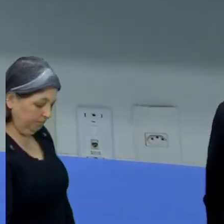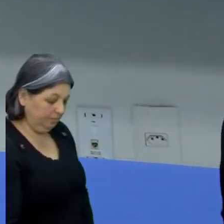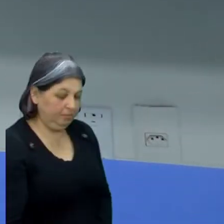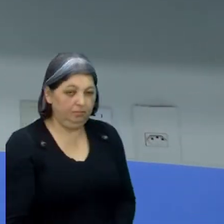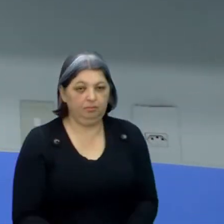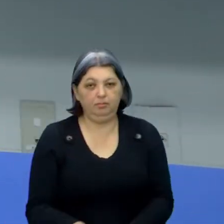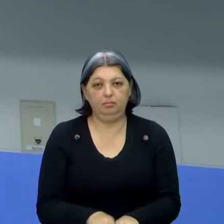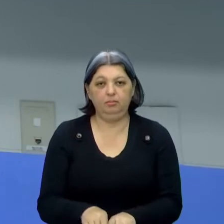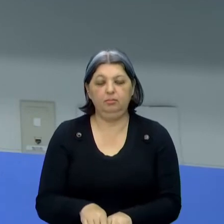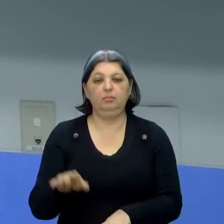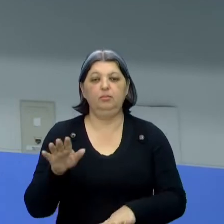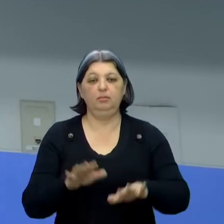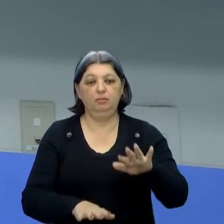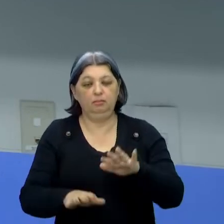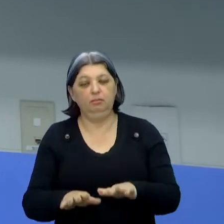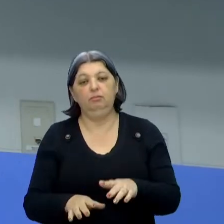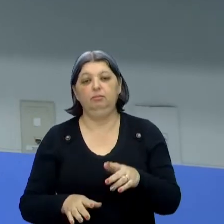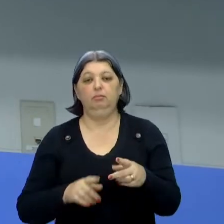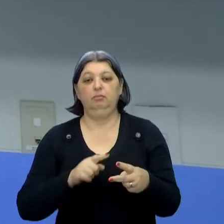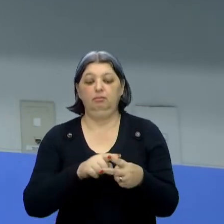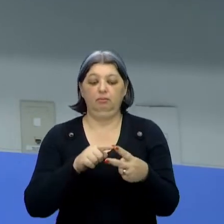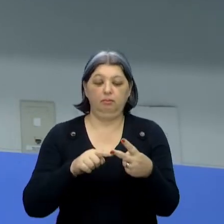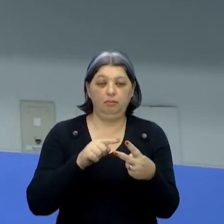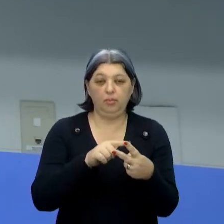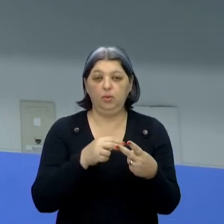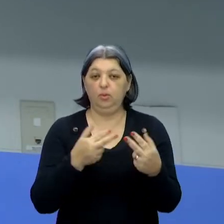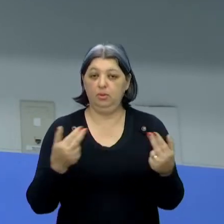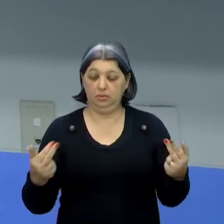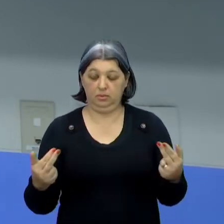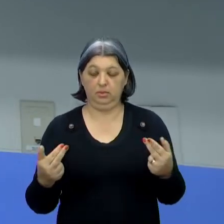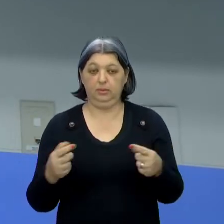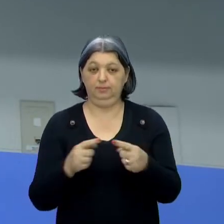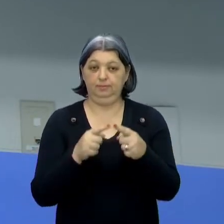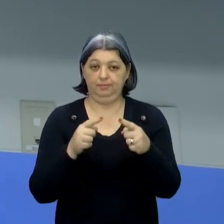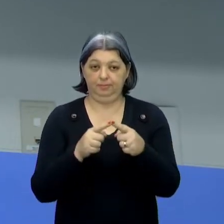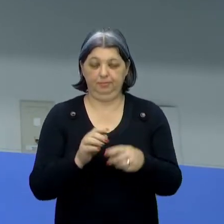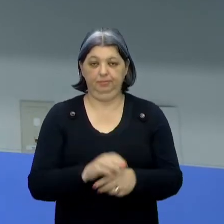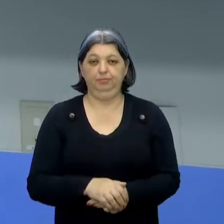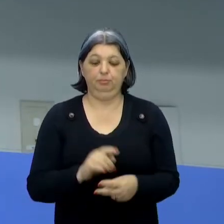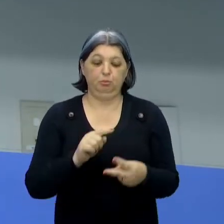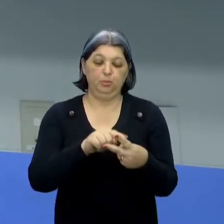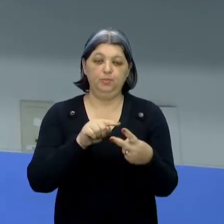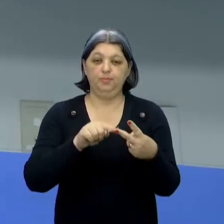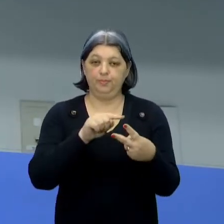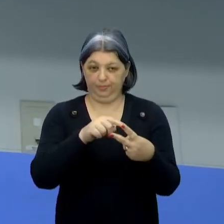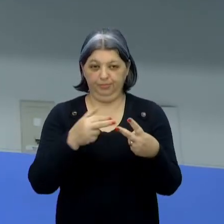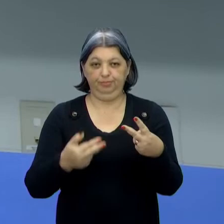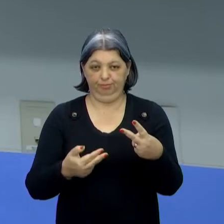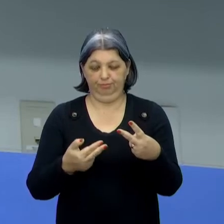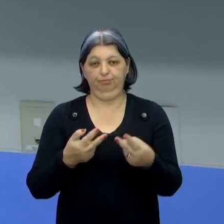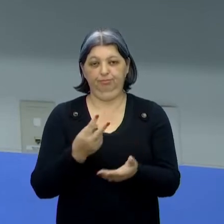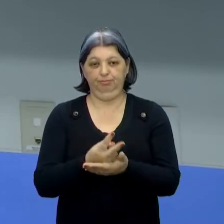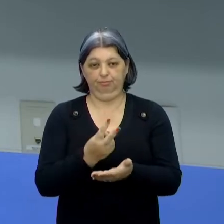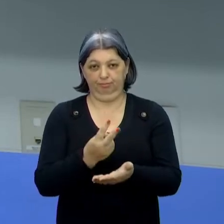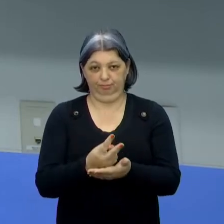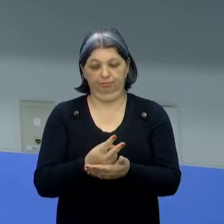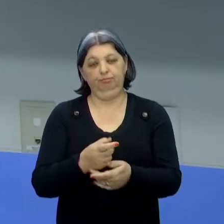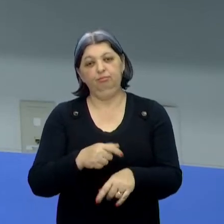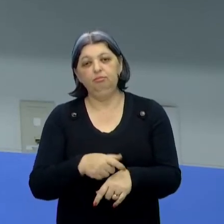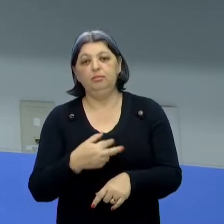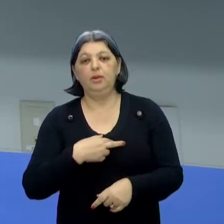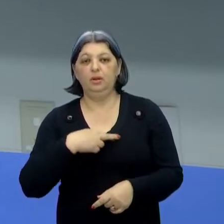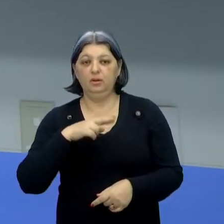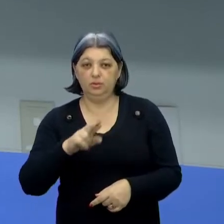uma dobradinha, uma intersecção desses dois elementos ao mesmo tempo, o